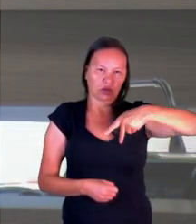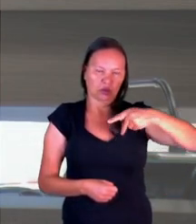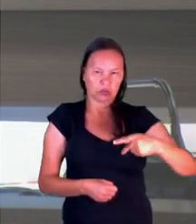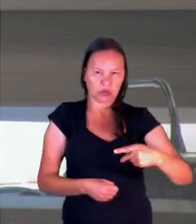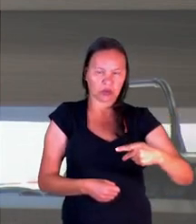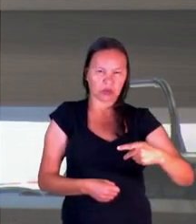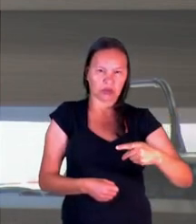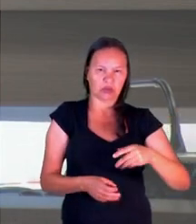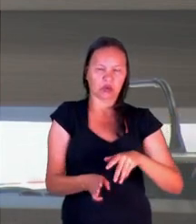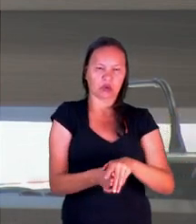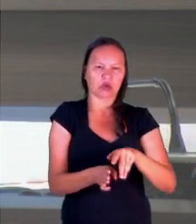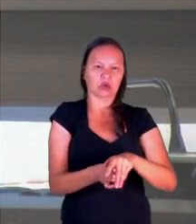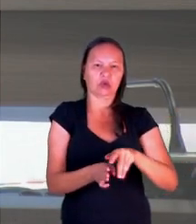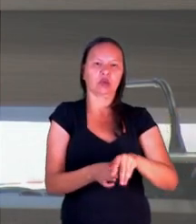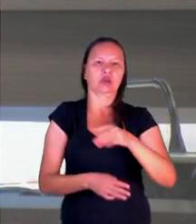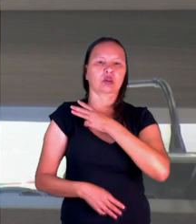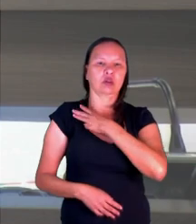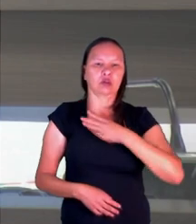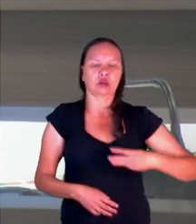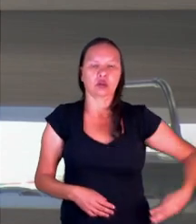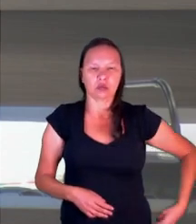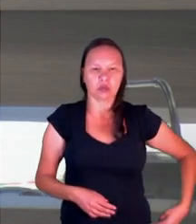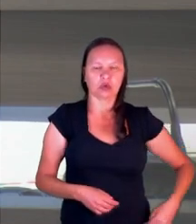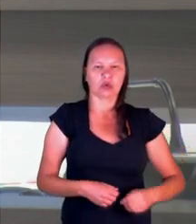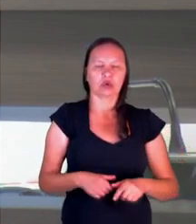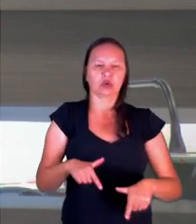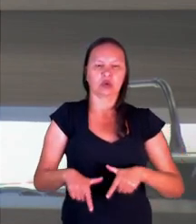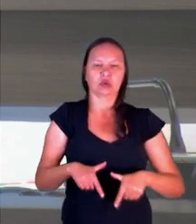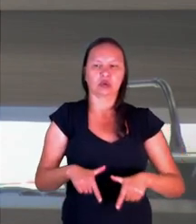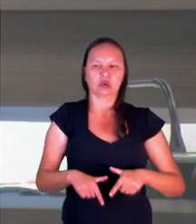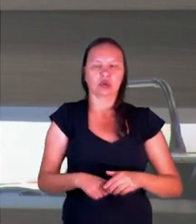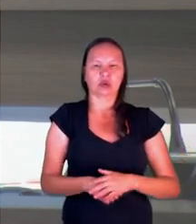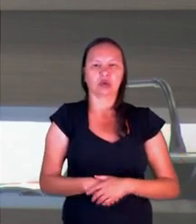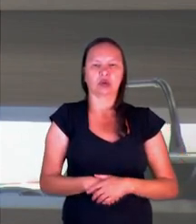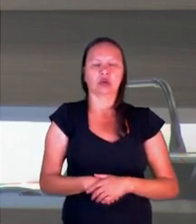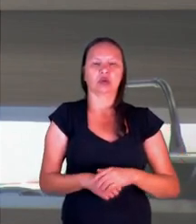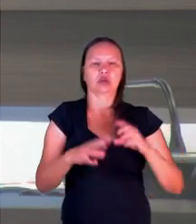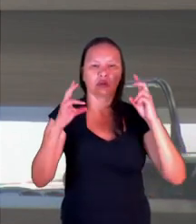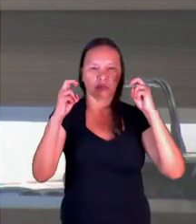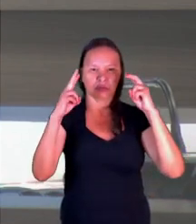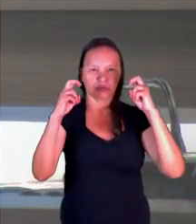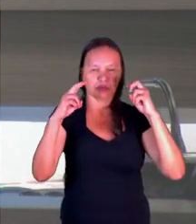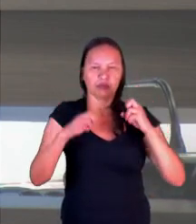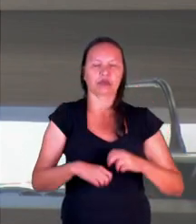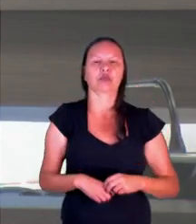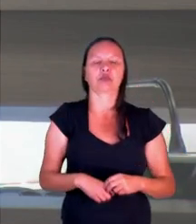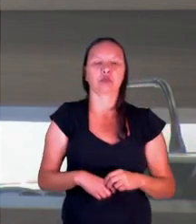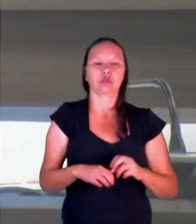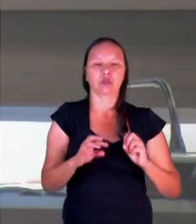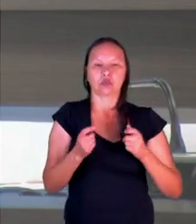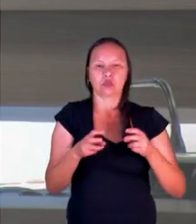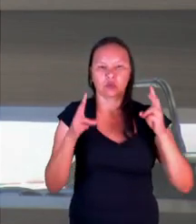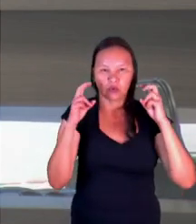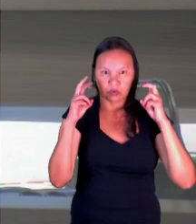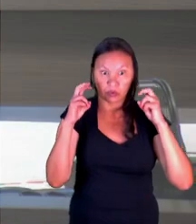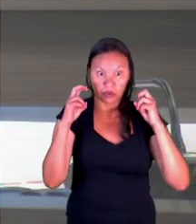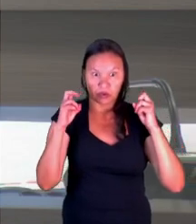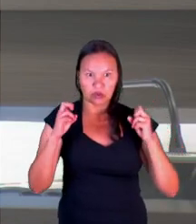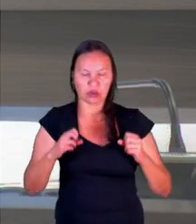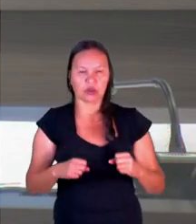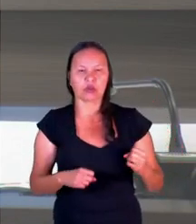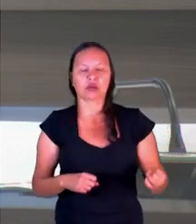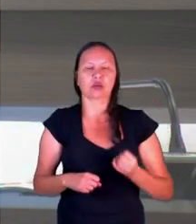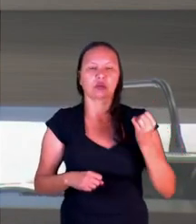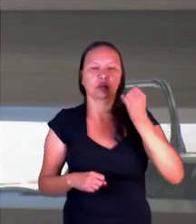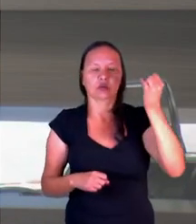membros do Ministério Público trabalham trabalhem em relação a esse tema outro grande tema é o